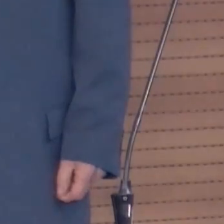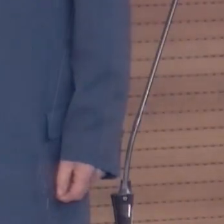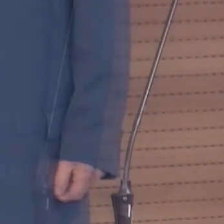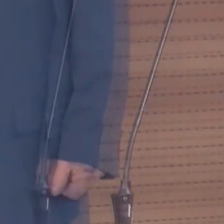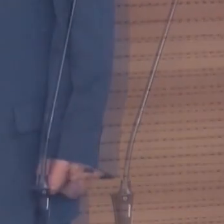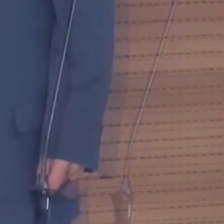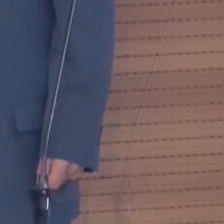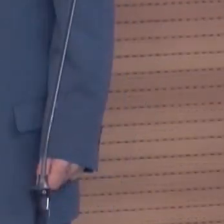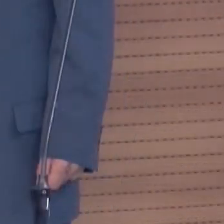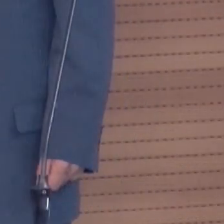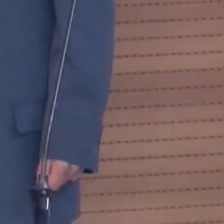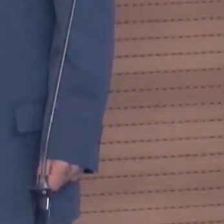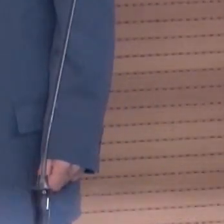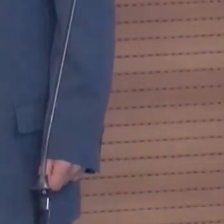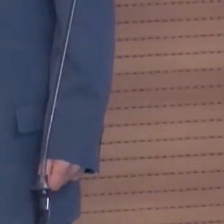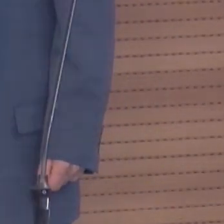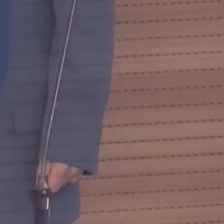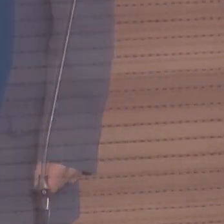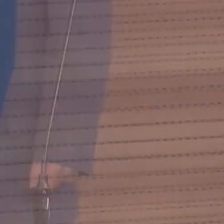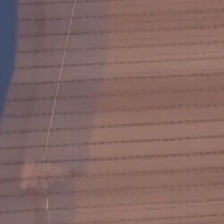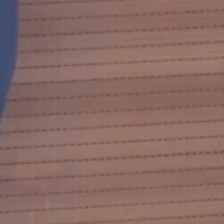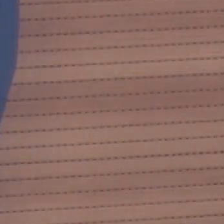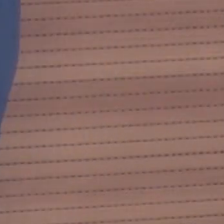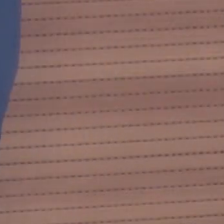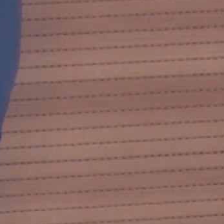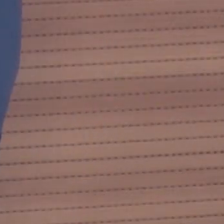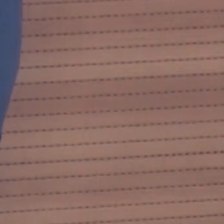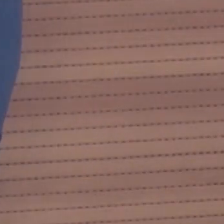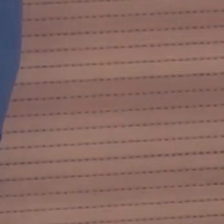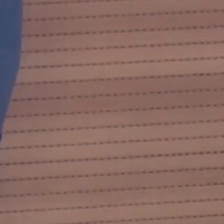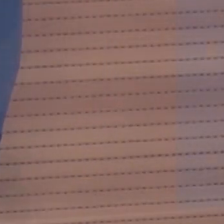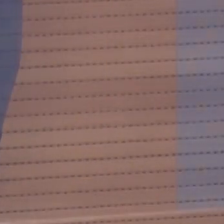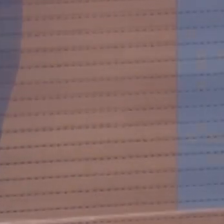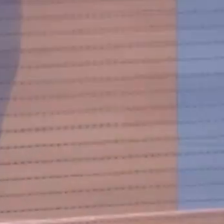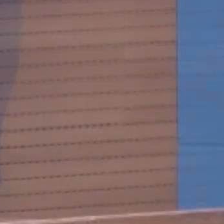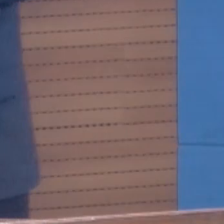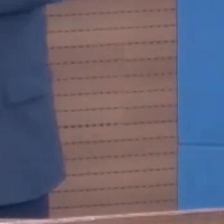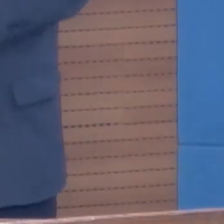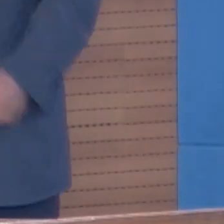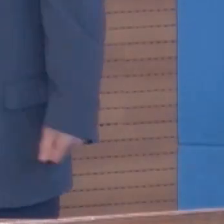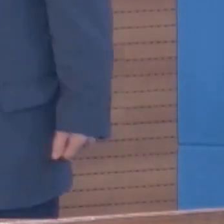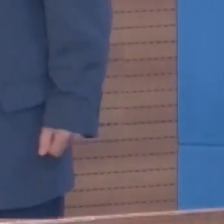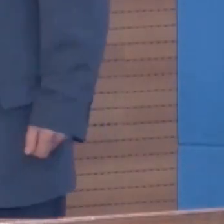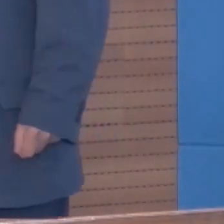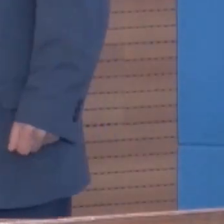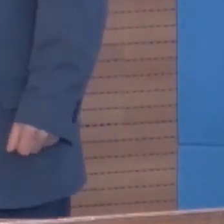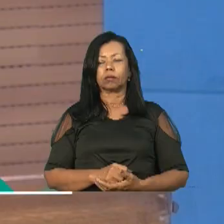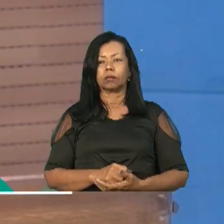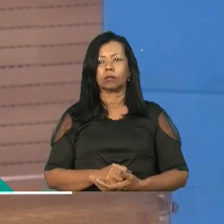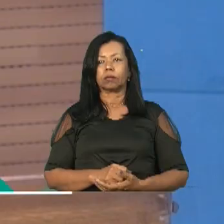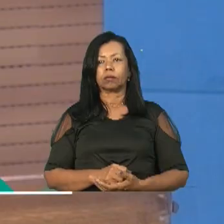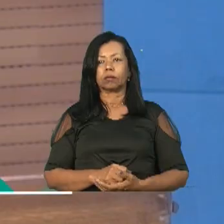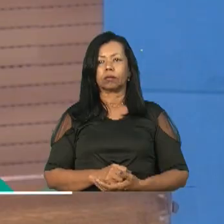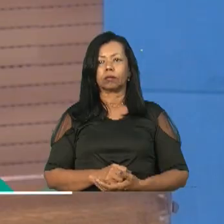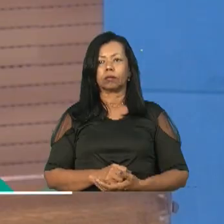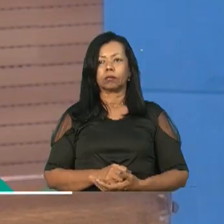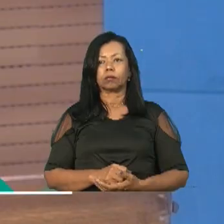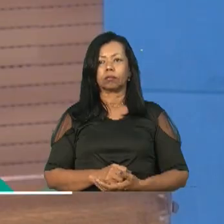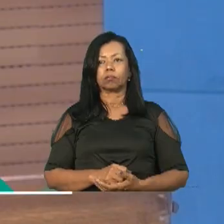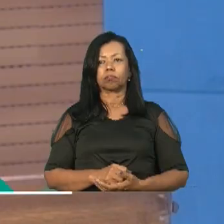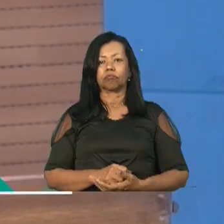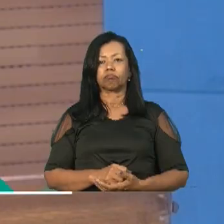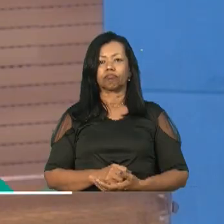do concurso de redação, Portugueses, Sua História, Sua Cidade, também foram homenageados. Para